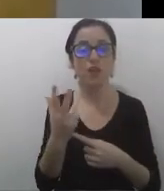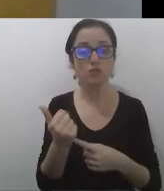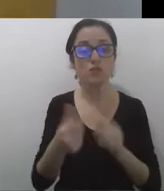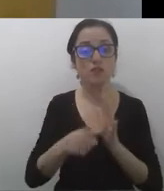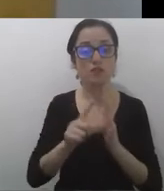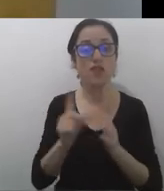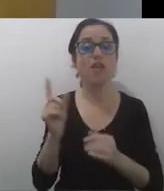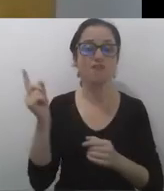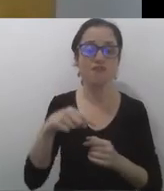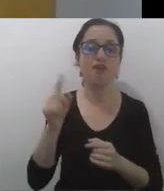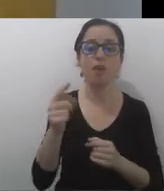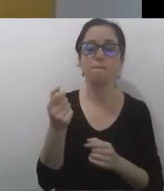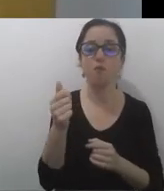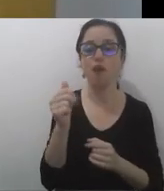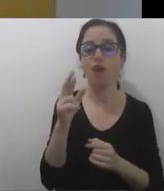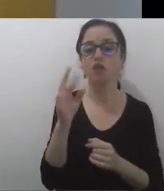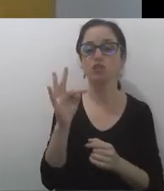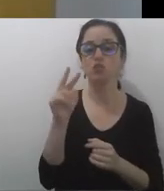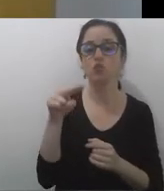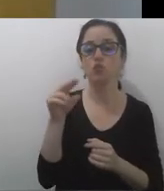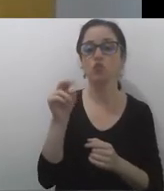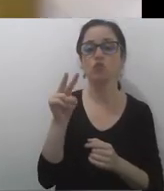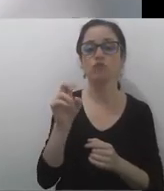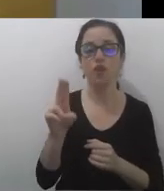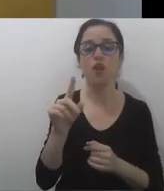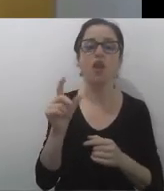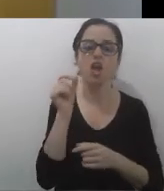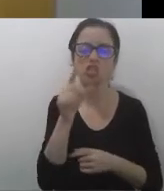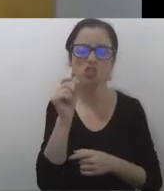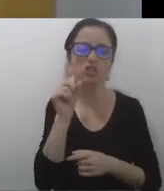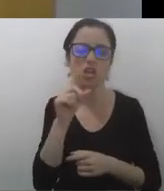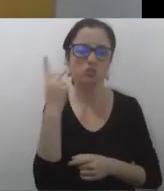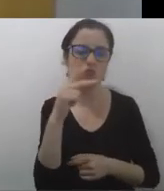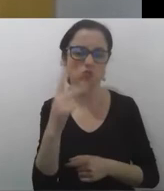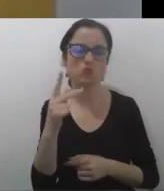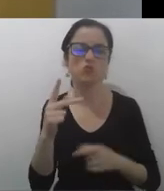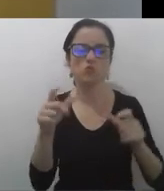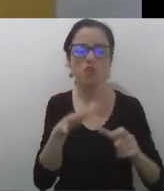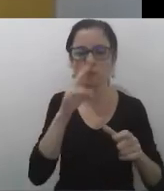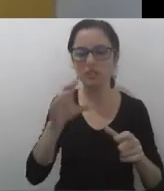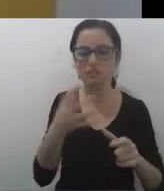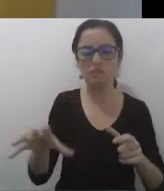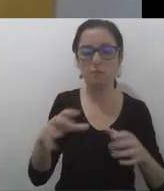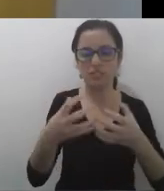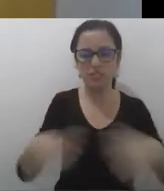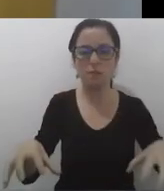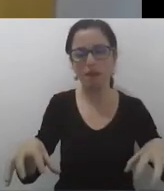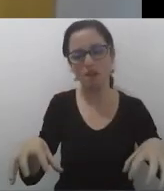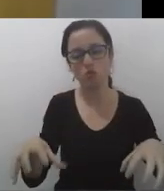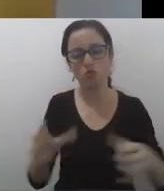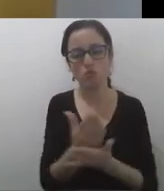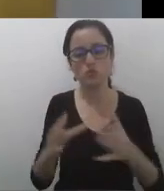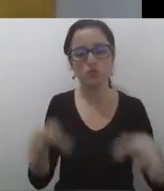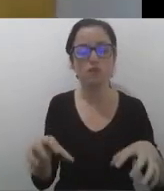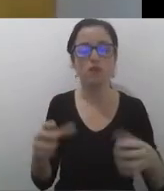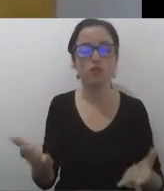até de antes, isso vem um pouco do Art Nouveau, etc., né? E é um tanto a crítica norte-americana que